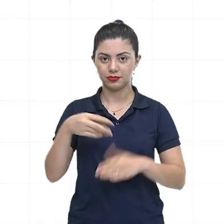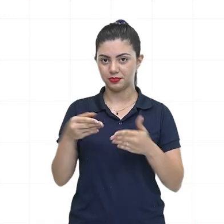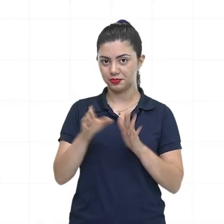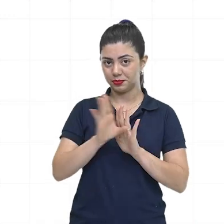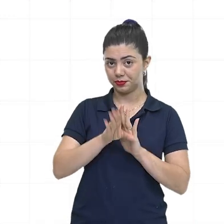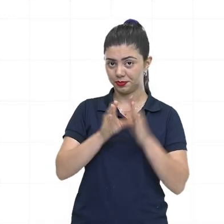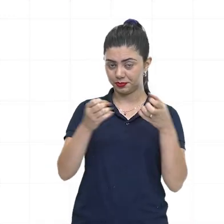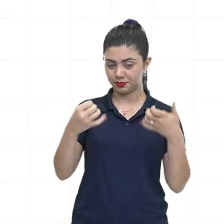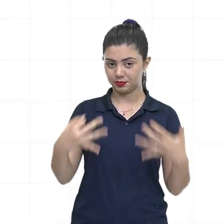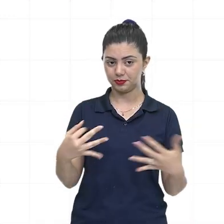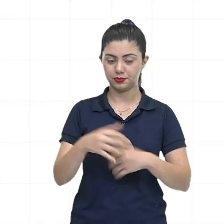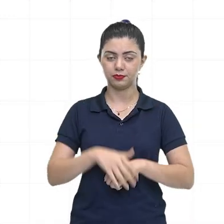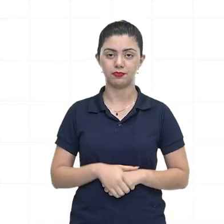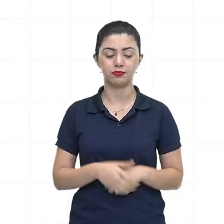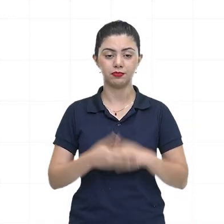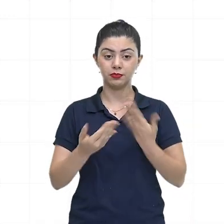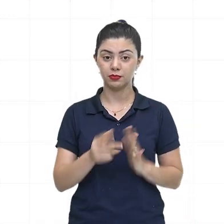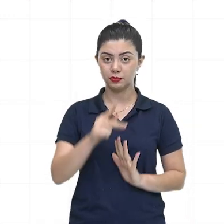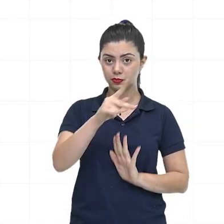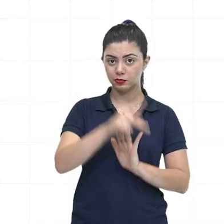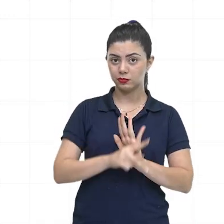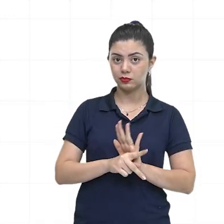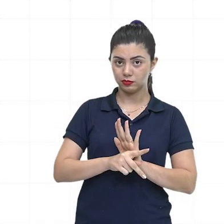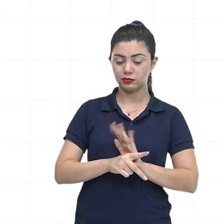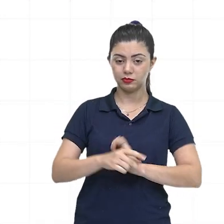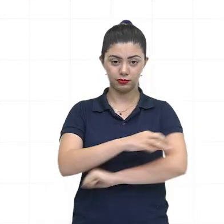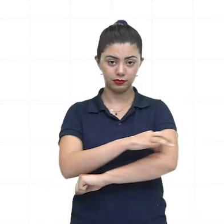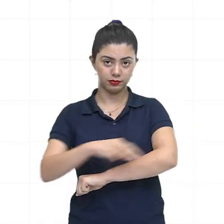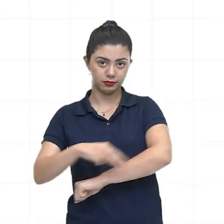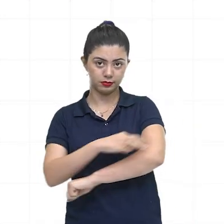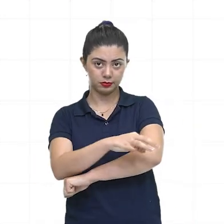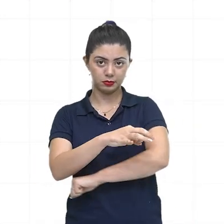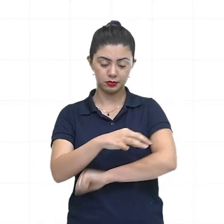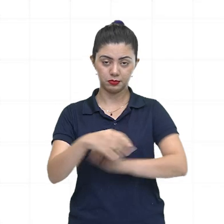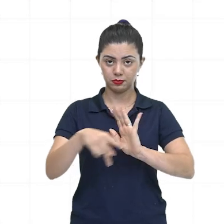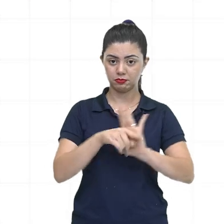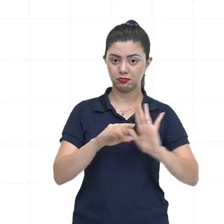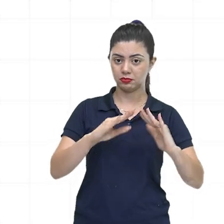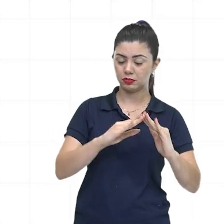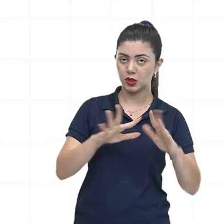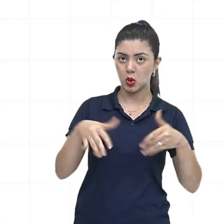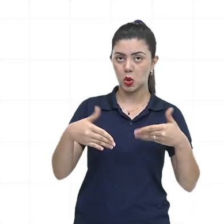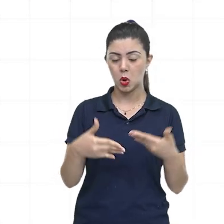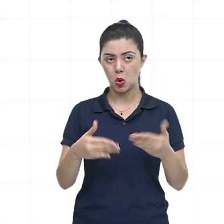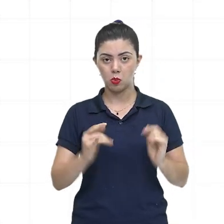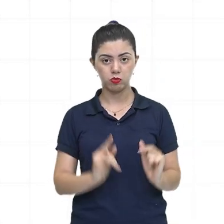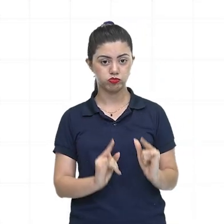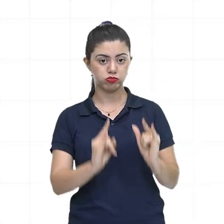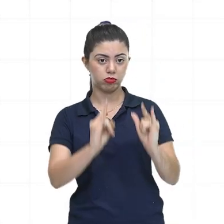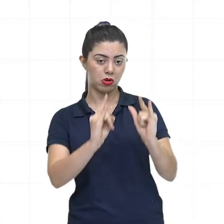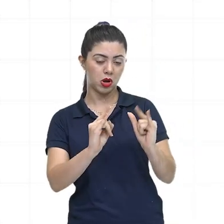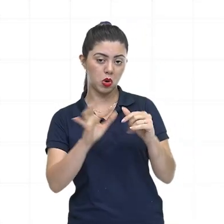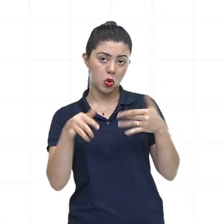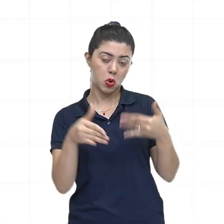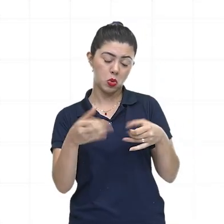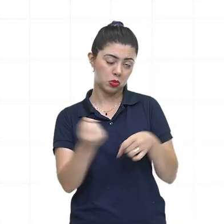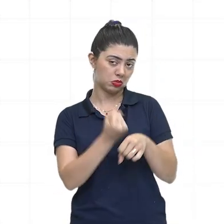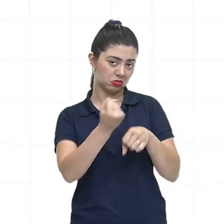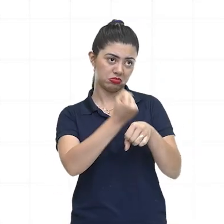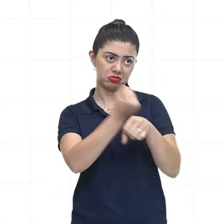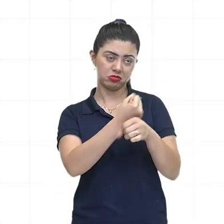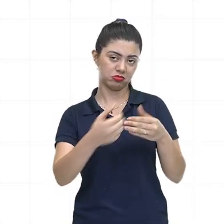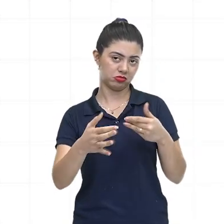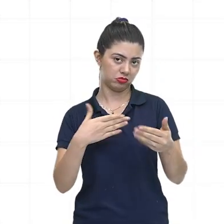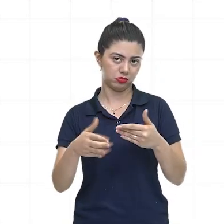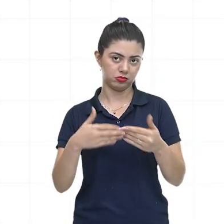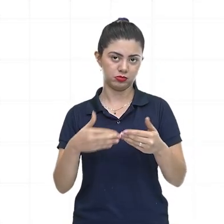Definição: a planta baixa de uma casa ou prédio, uma construção, seja lá que você esteja observando, de